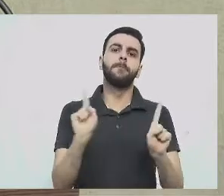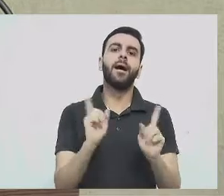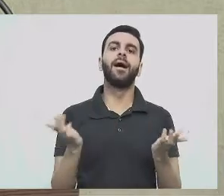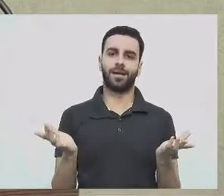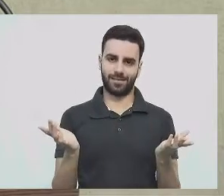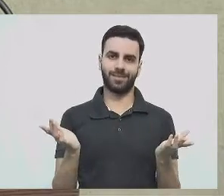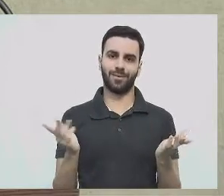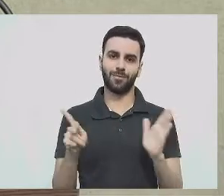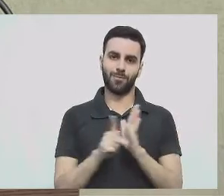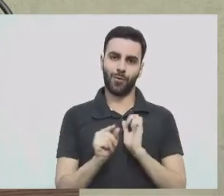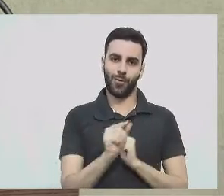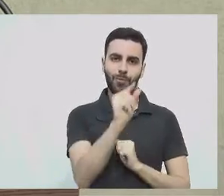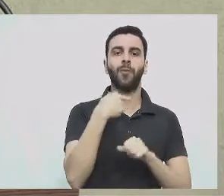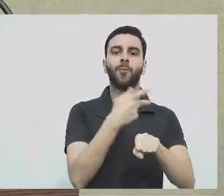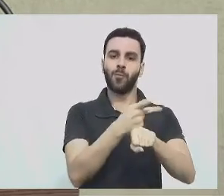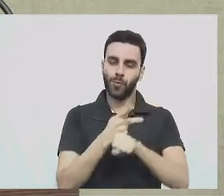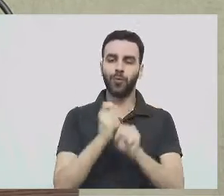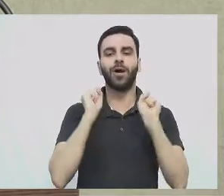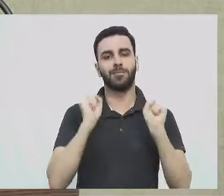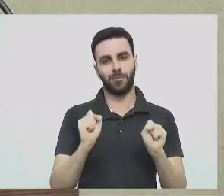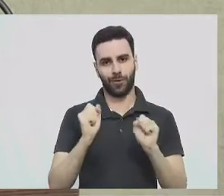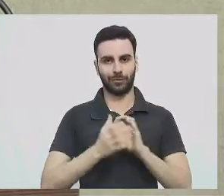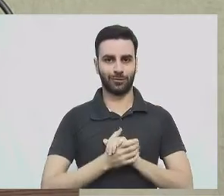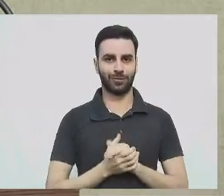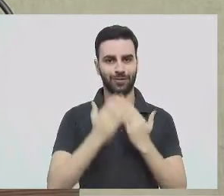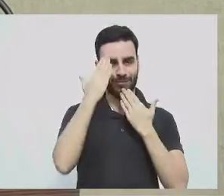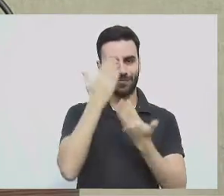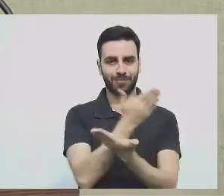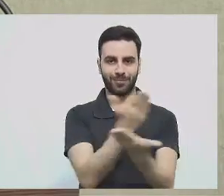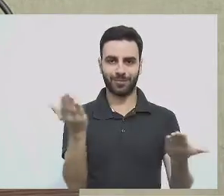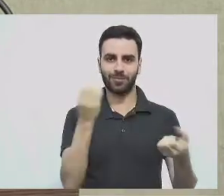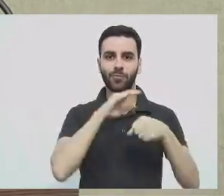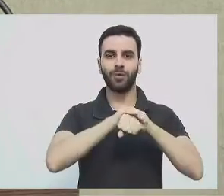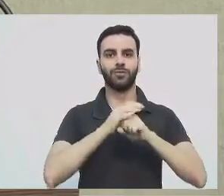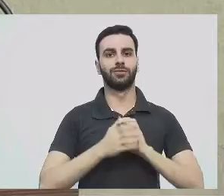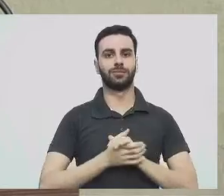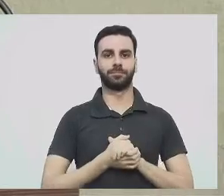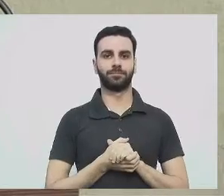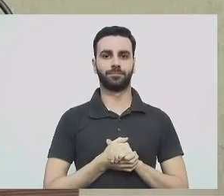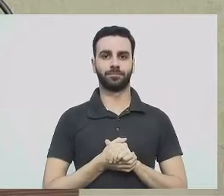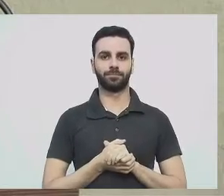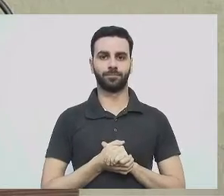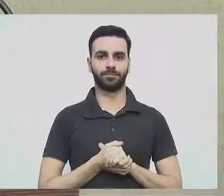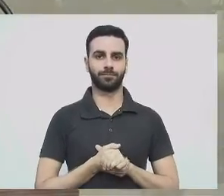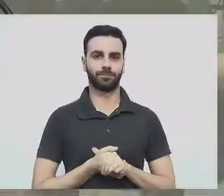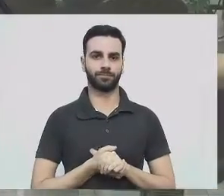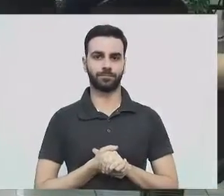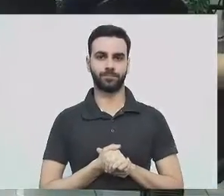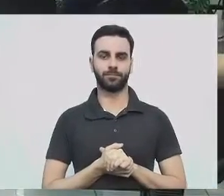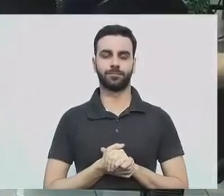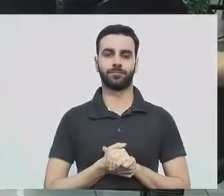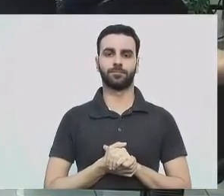Praça Nova Sosa, é só procurar o DJ lá no bairro Nova Sosa. Muito obrigado e boa noite.